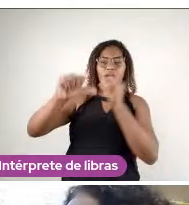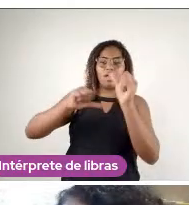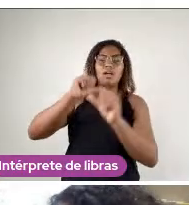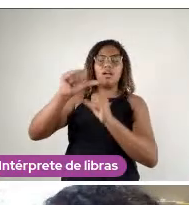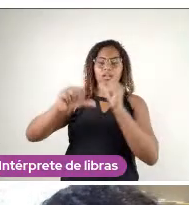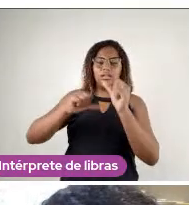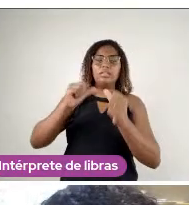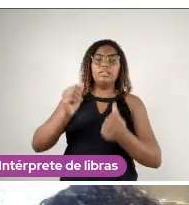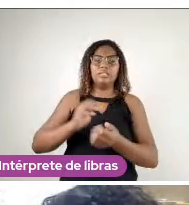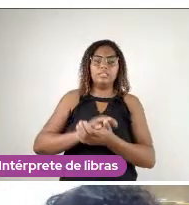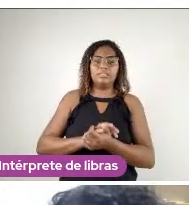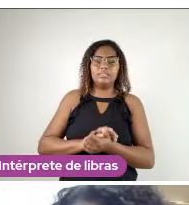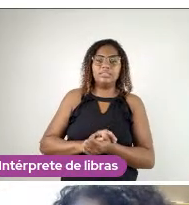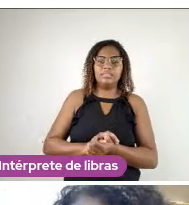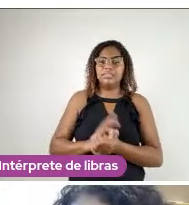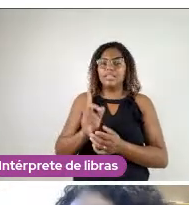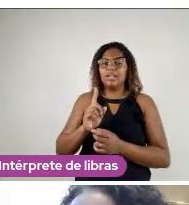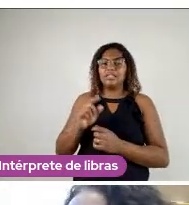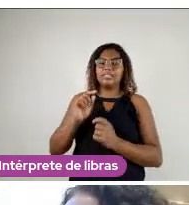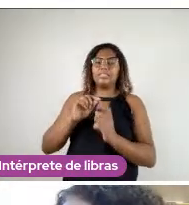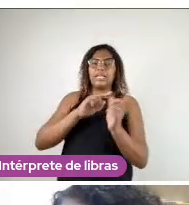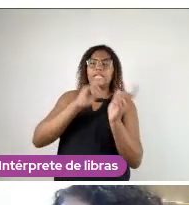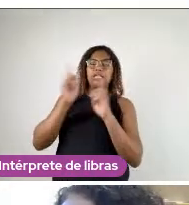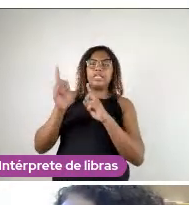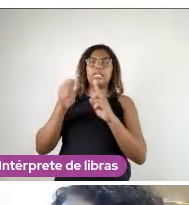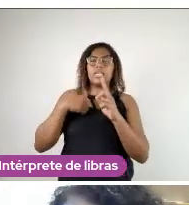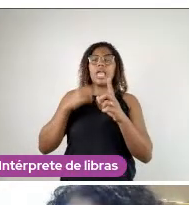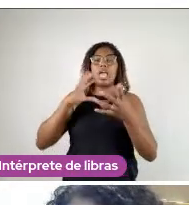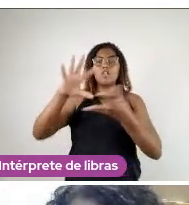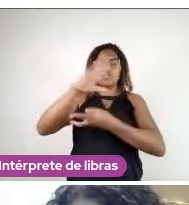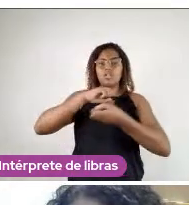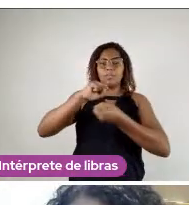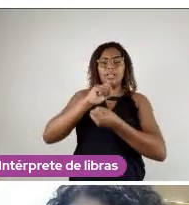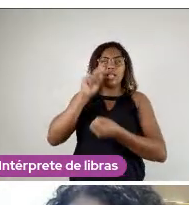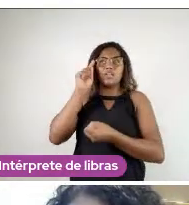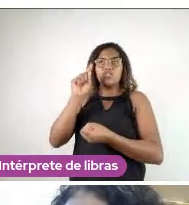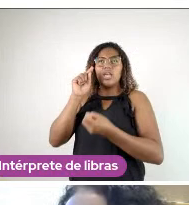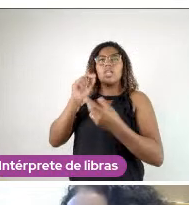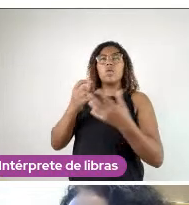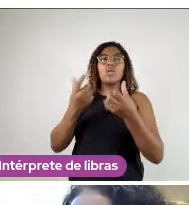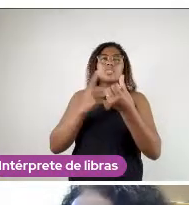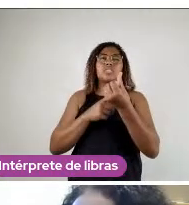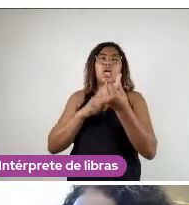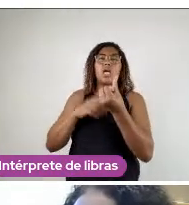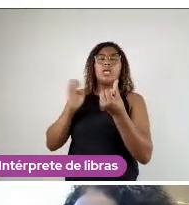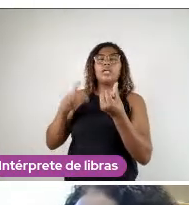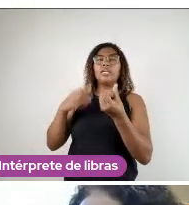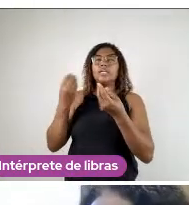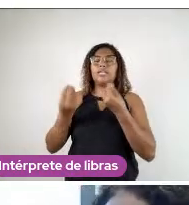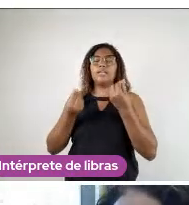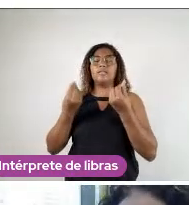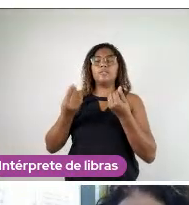não, econômico está aqui, e essa é a sustentabilidade. E o 6 é também